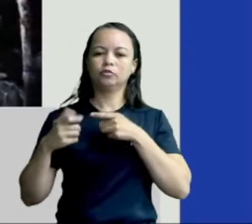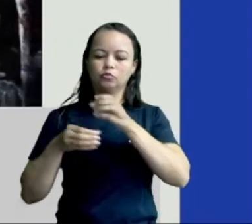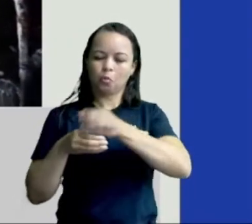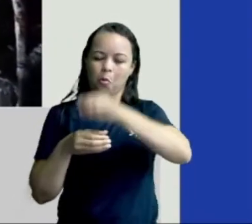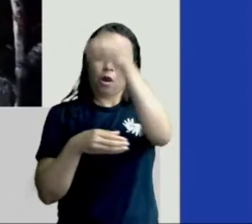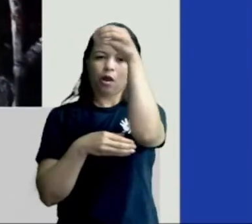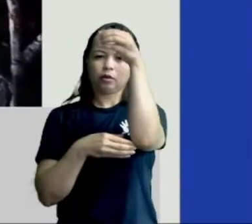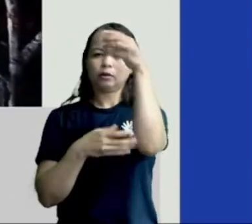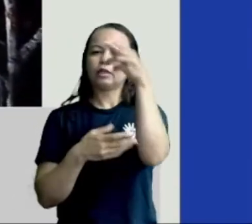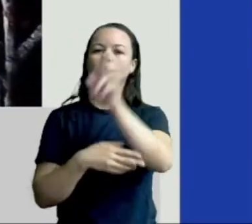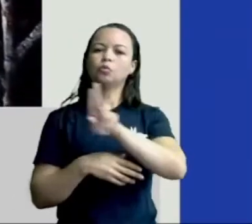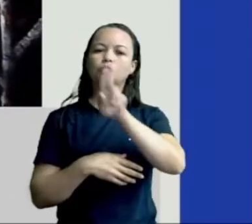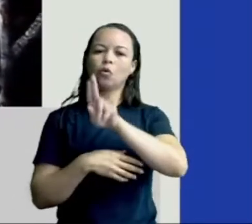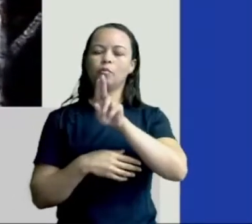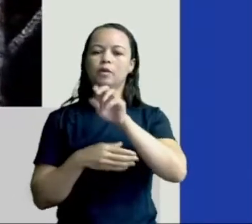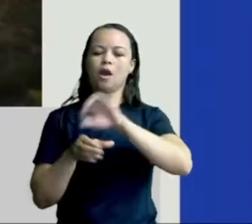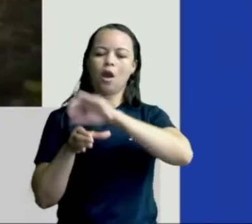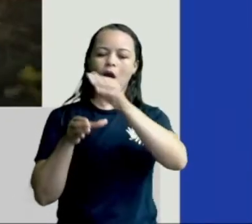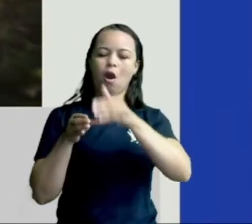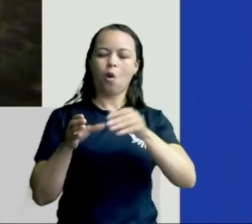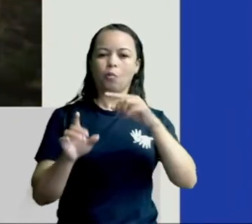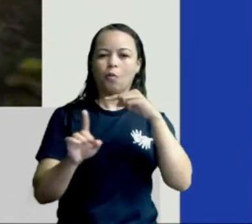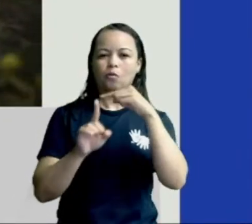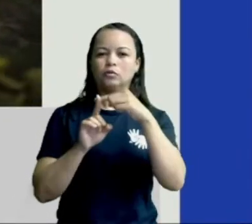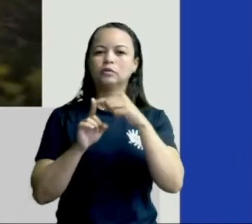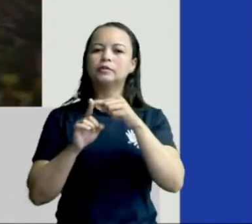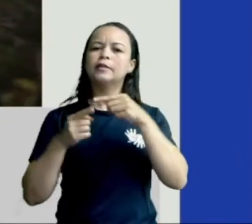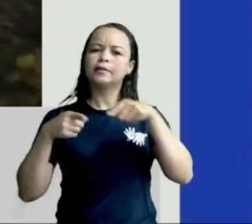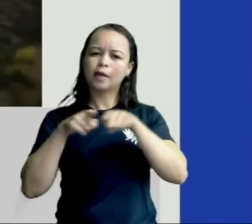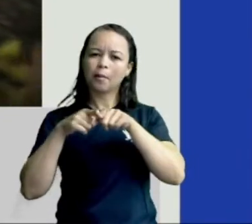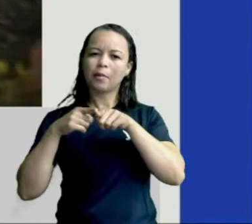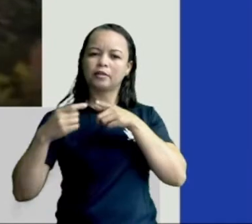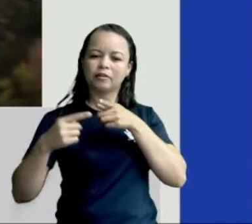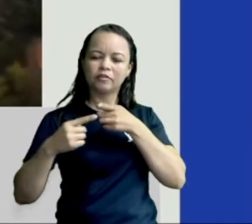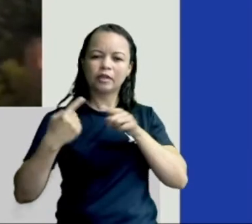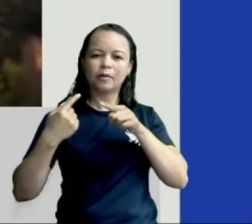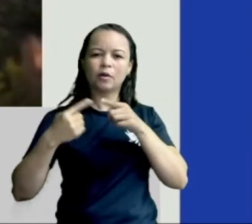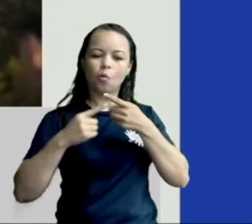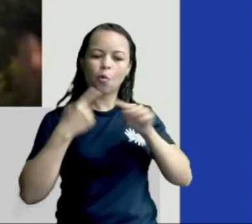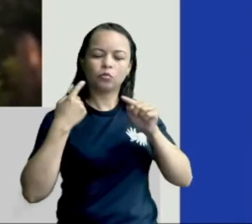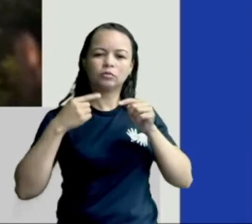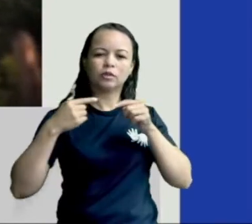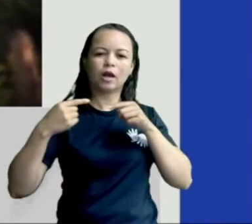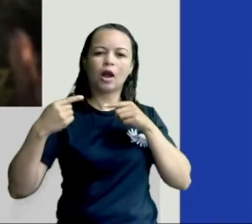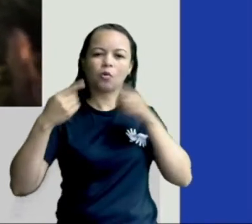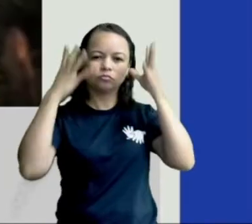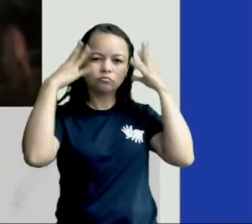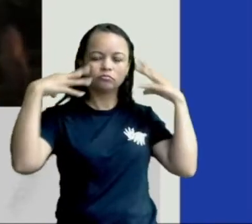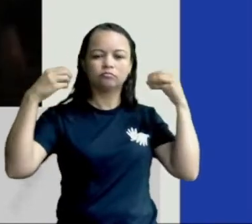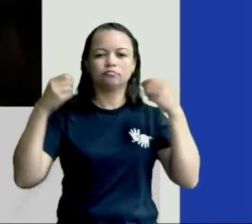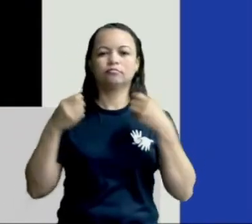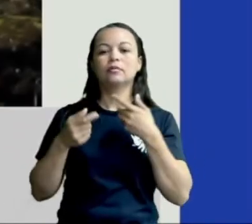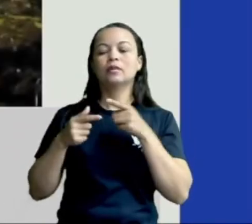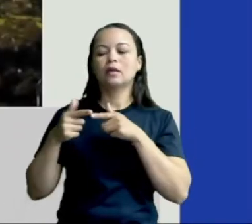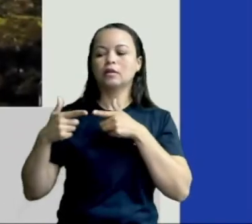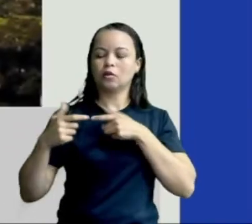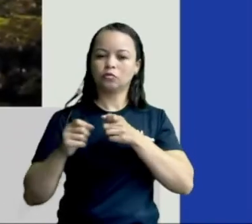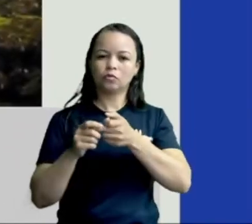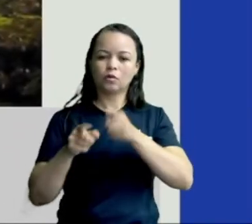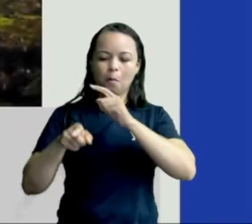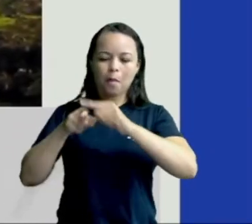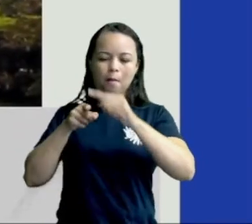nome ao monte, também serviram de armadilhas contra os holandeses, já que foram cortados em seu tronco em forma de